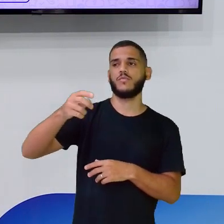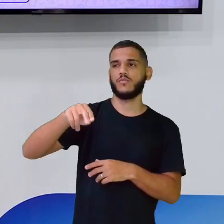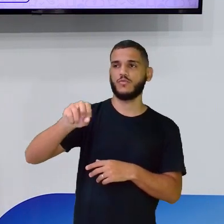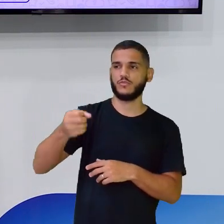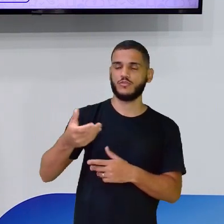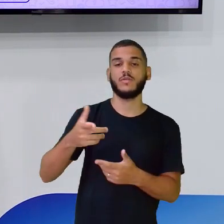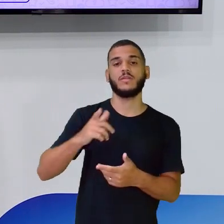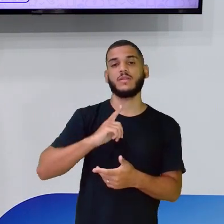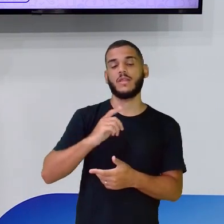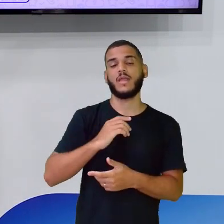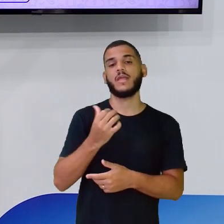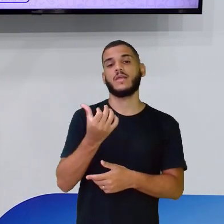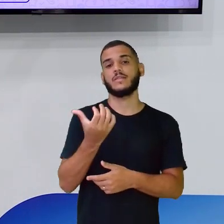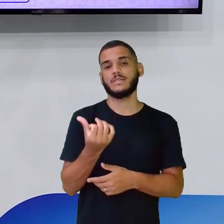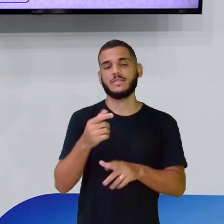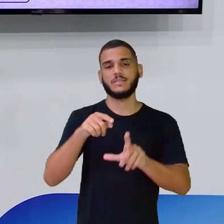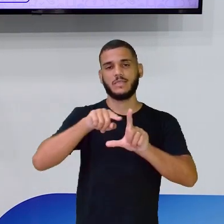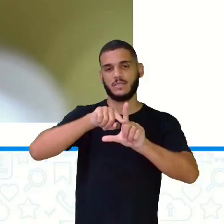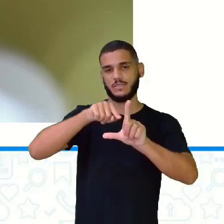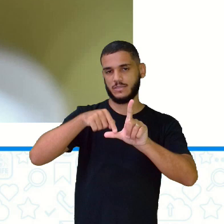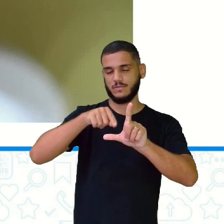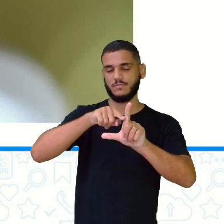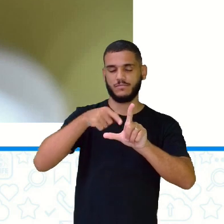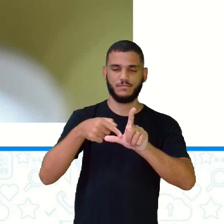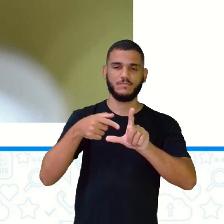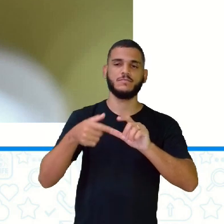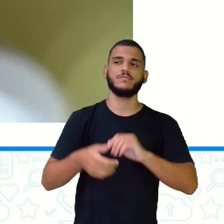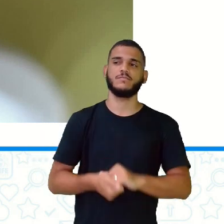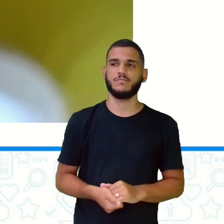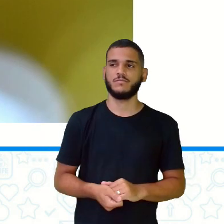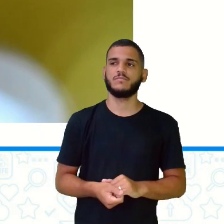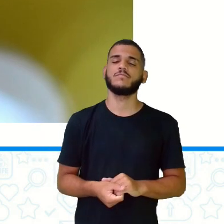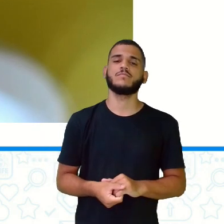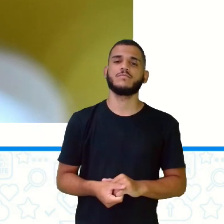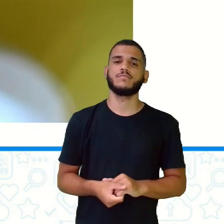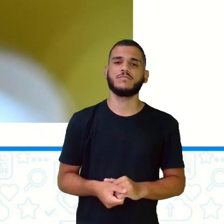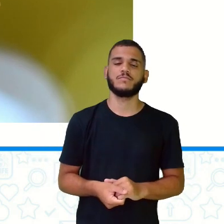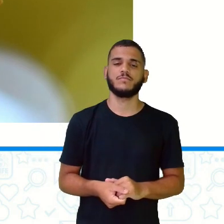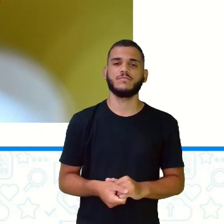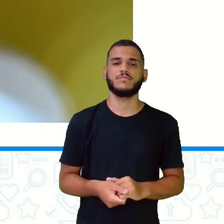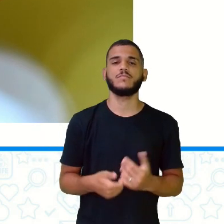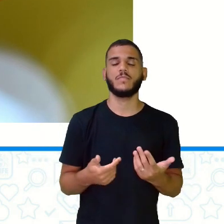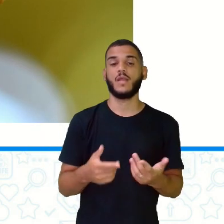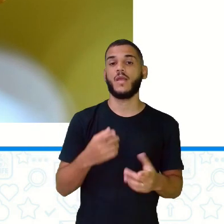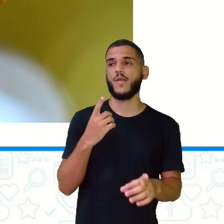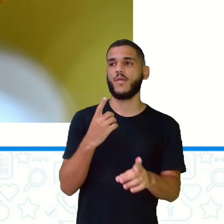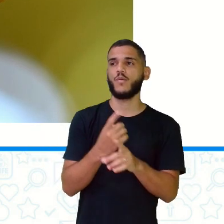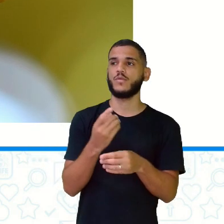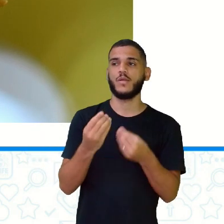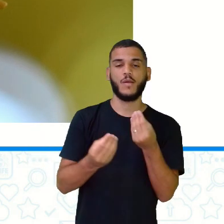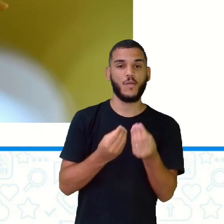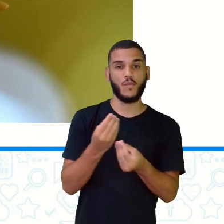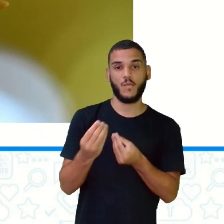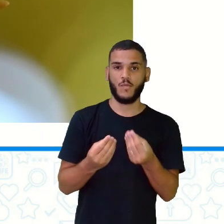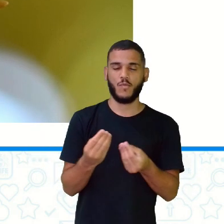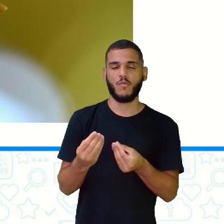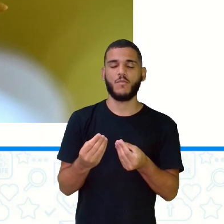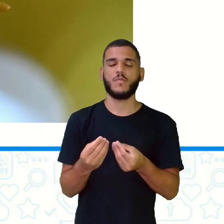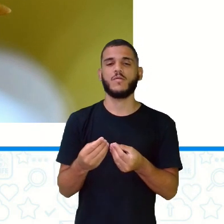Pentágono. A gente tem um hexágono também, que a gente pode encontrar naquelas colmeias, né? Naquelas